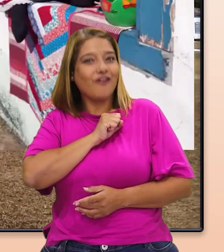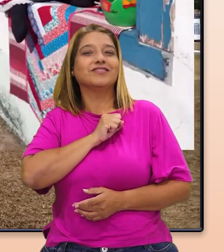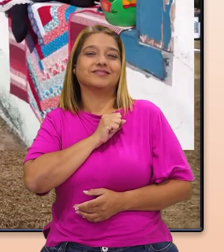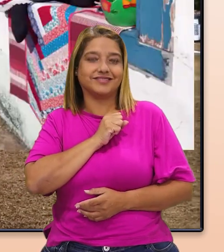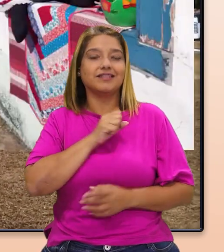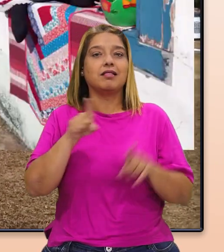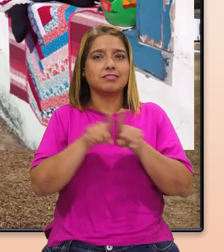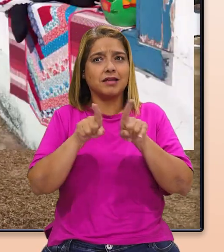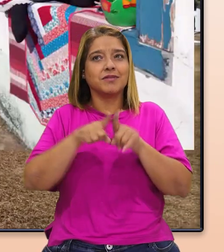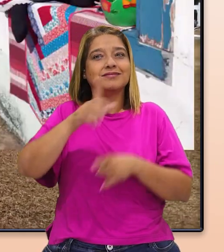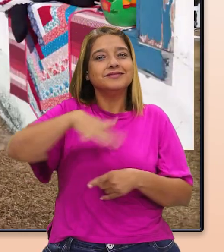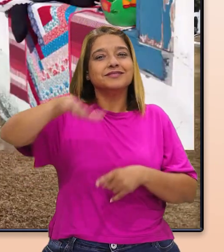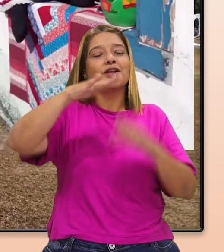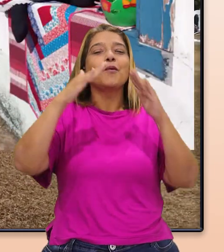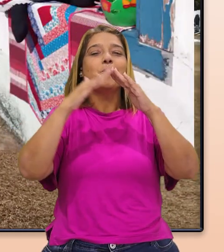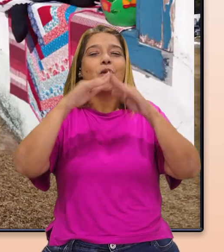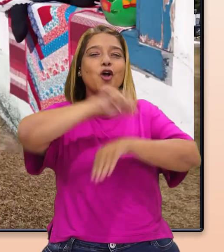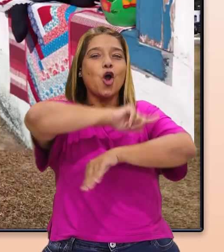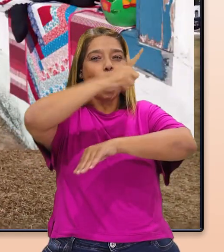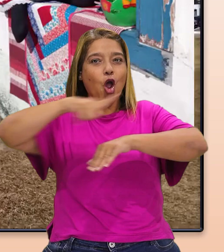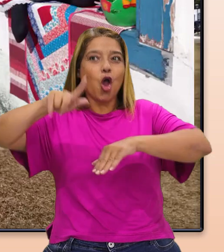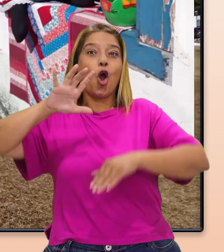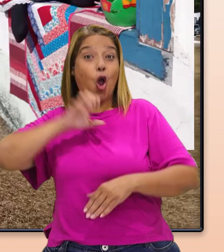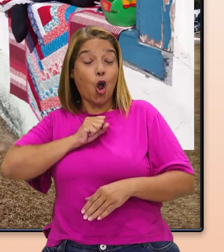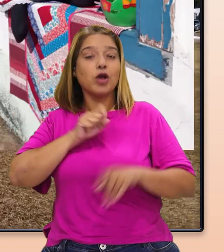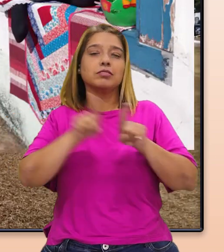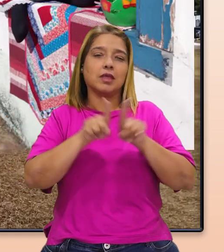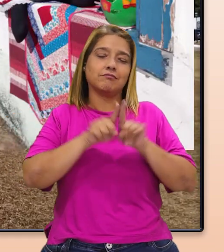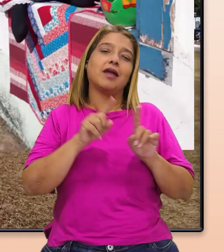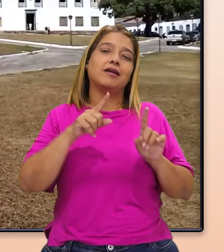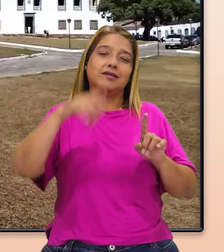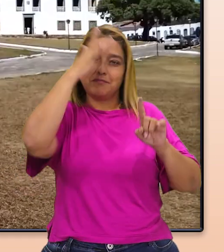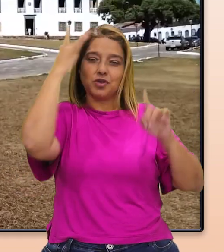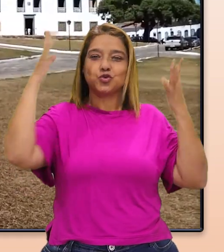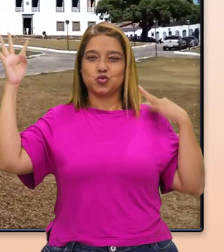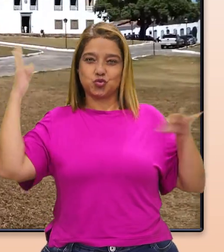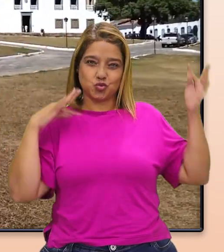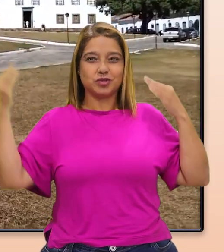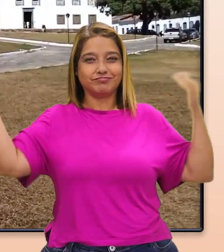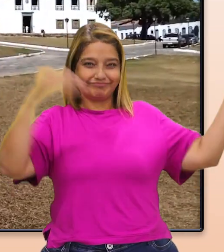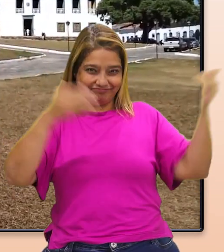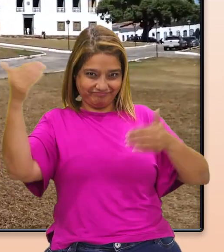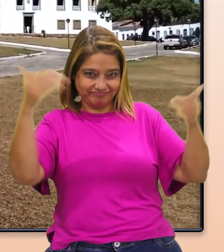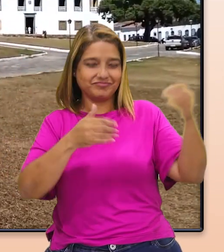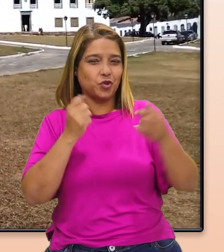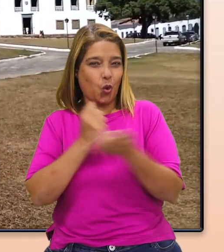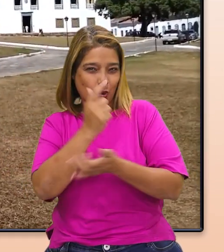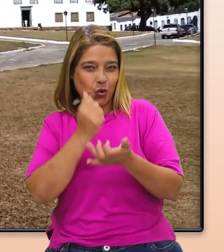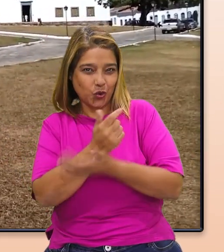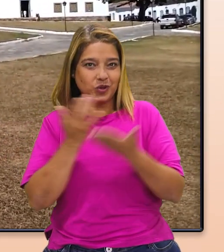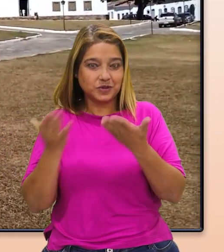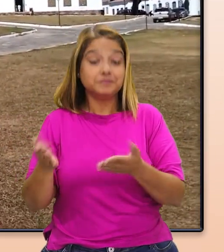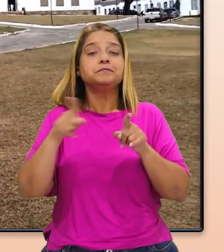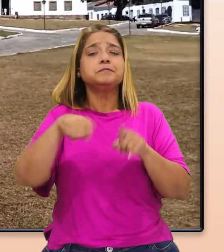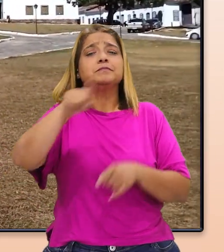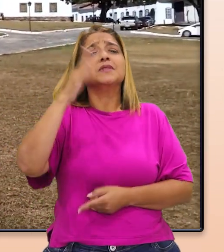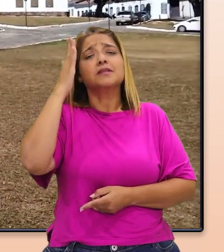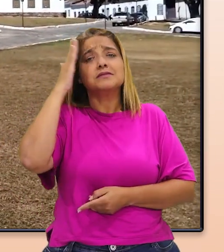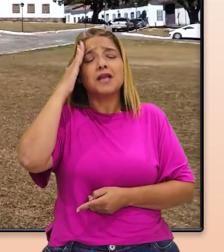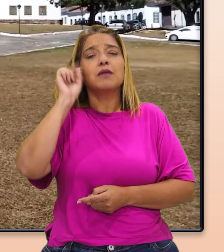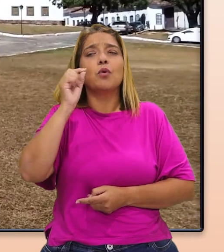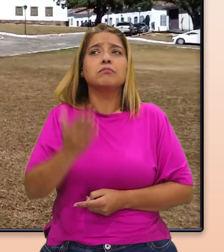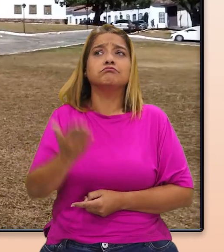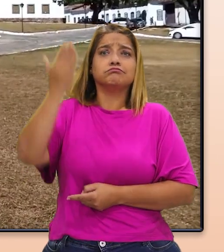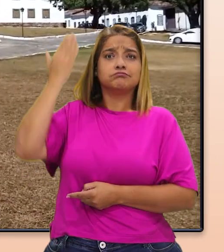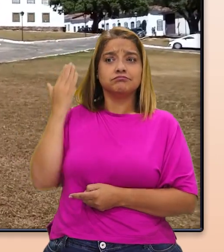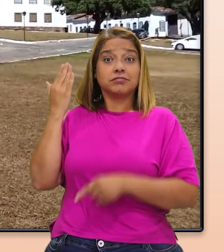pelos moradores da cidade e claro em especial pelos turistas mas sabe-se que no passado a figura de Maria grampinho não